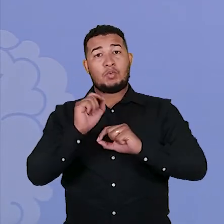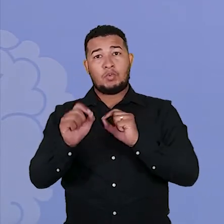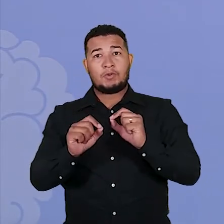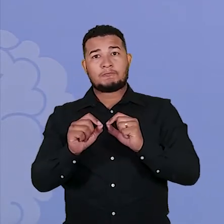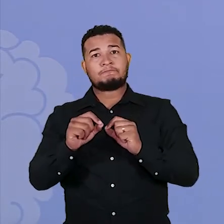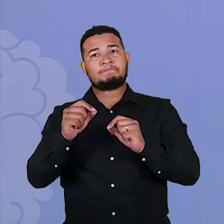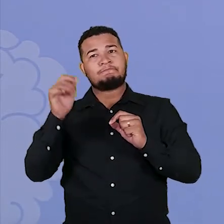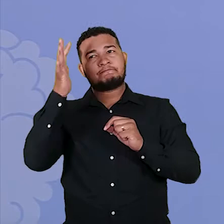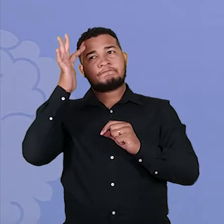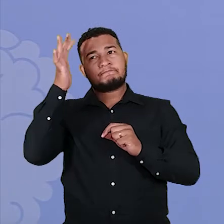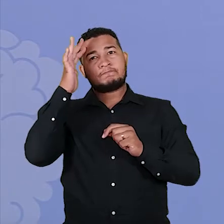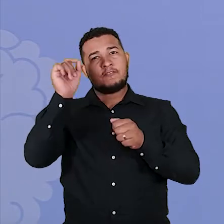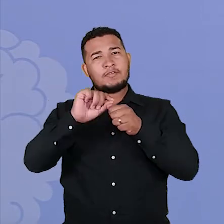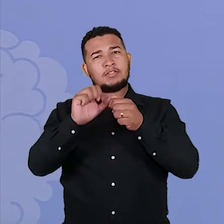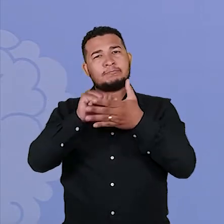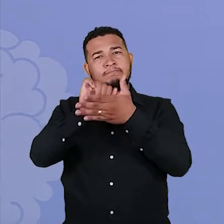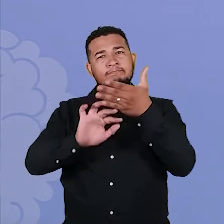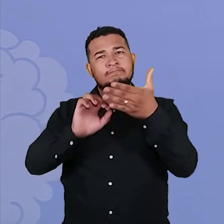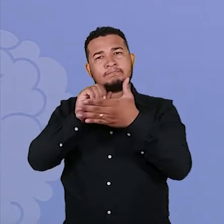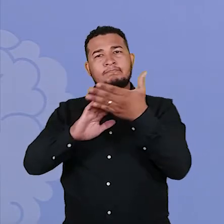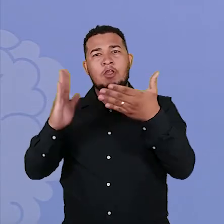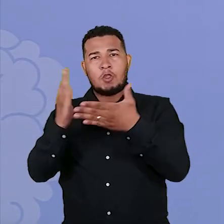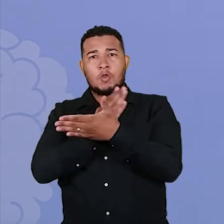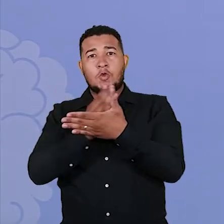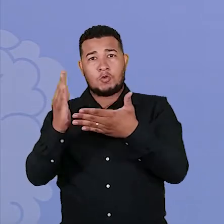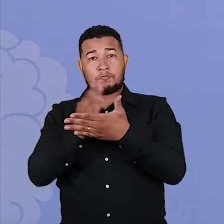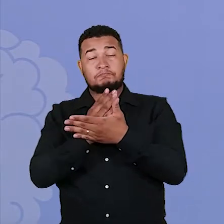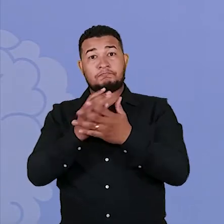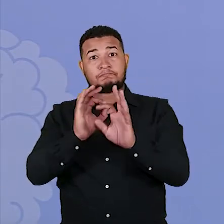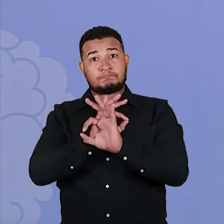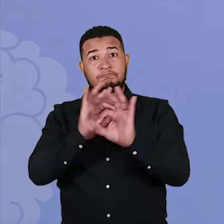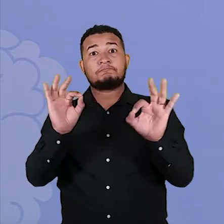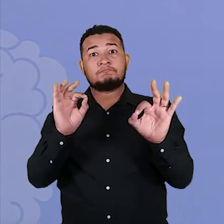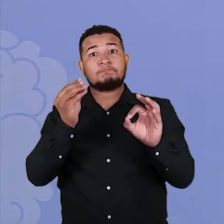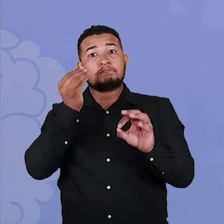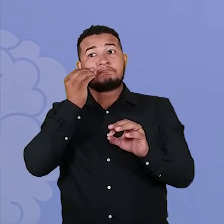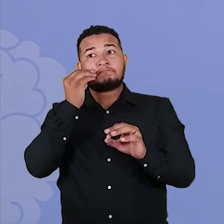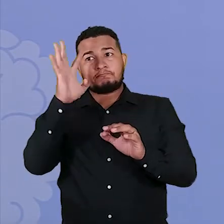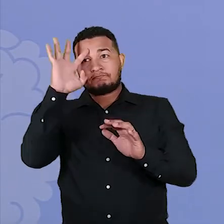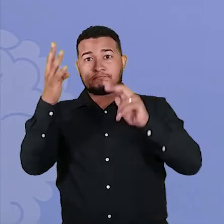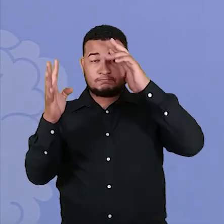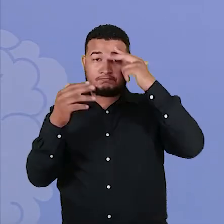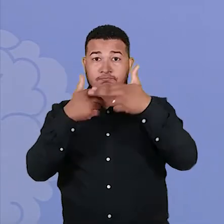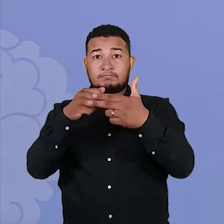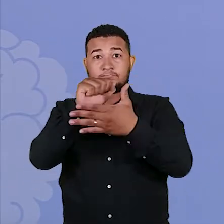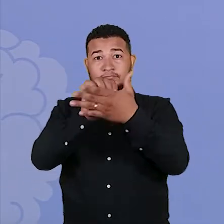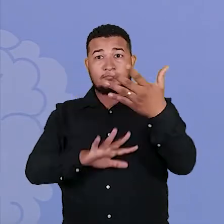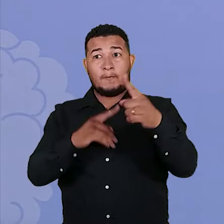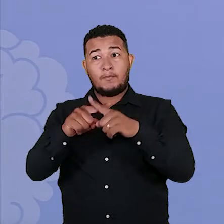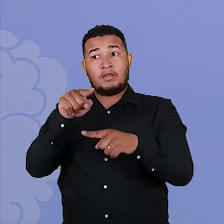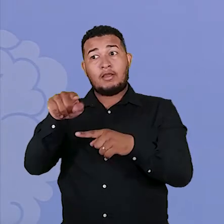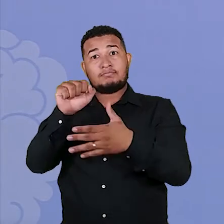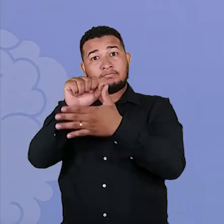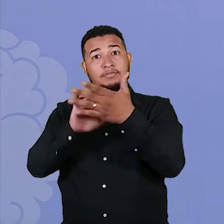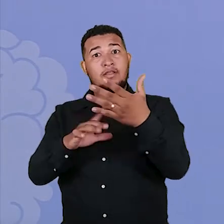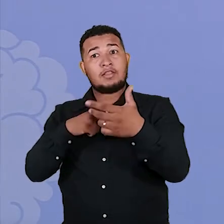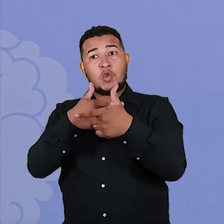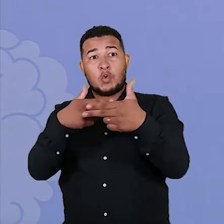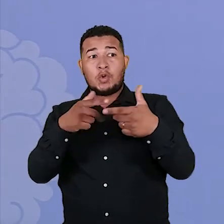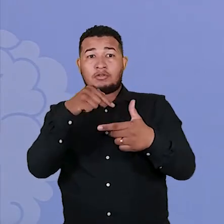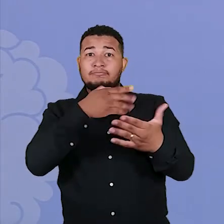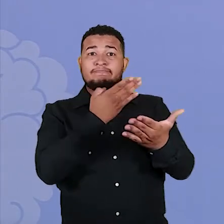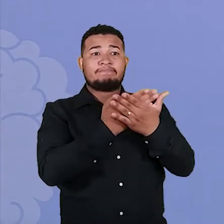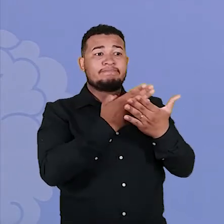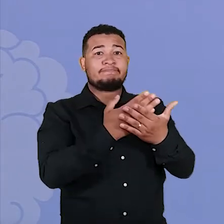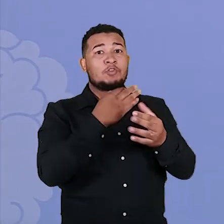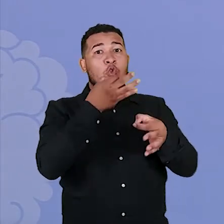Agora, vamos fazer algumas questões. É ótimo a gente resolver questões. Por quê? Nas questões aparecem situações que nas